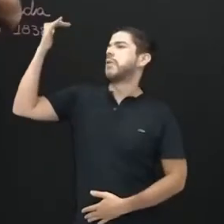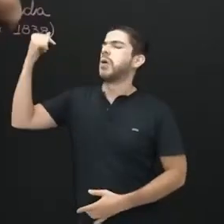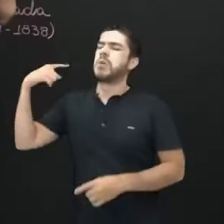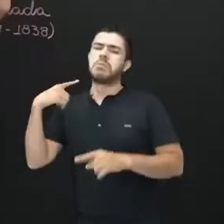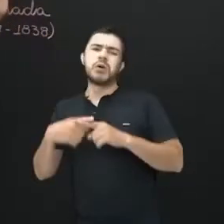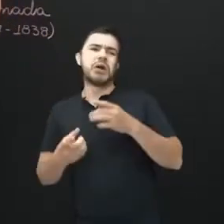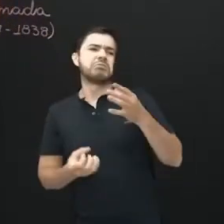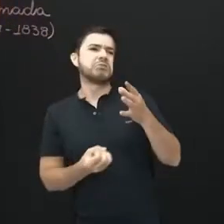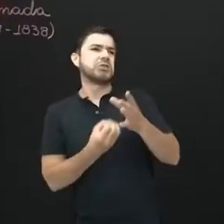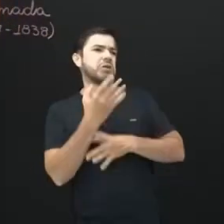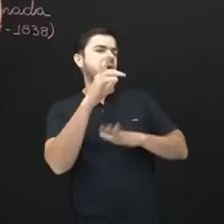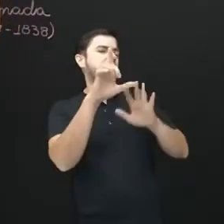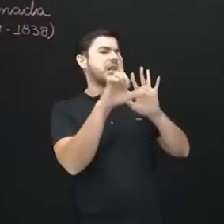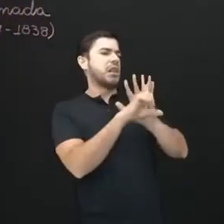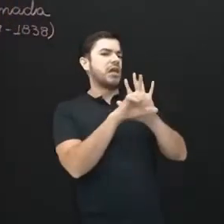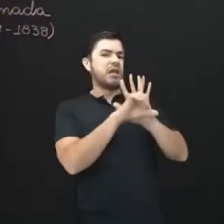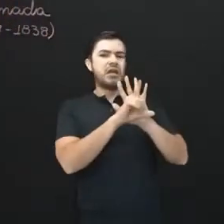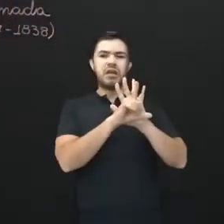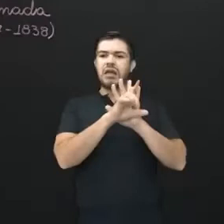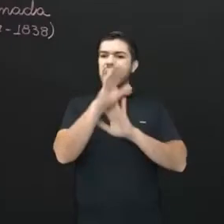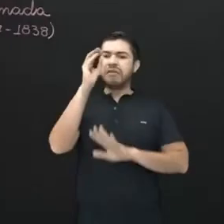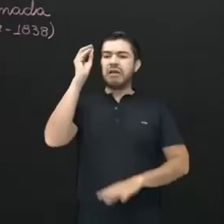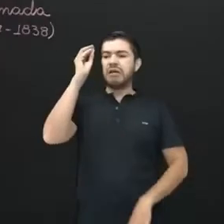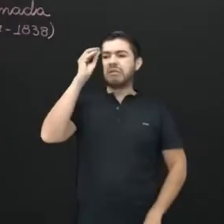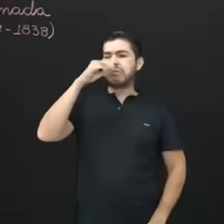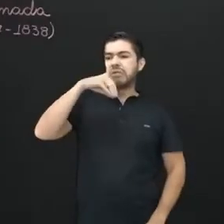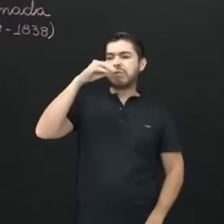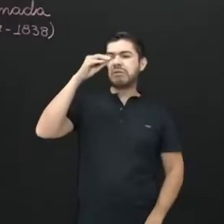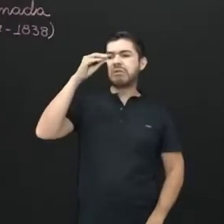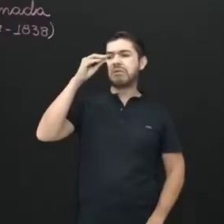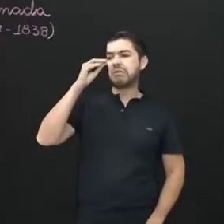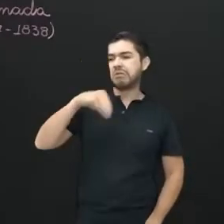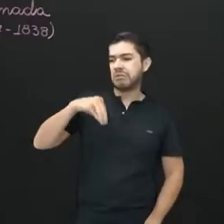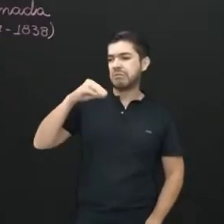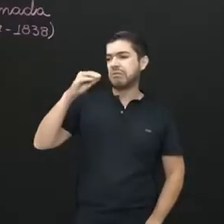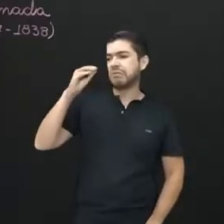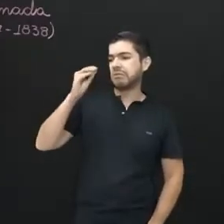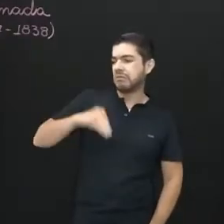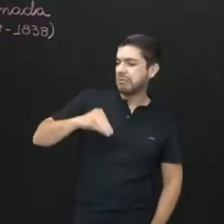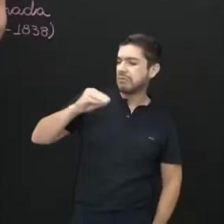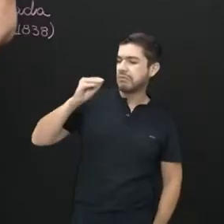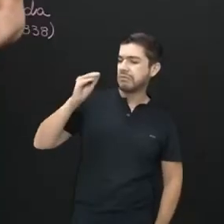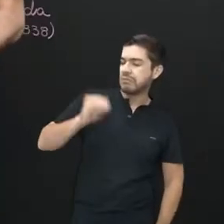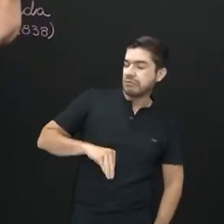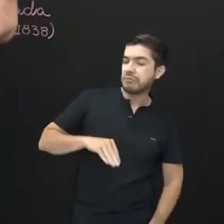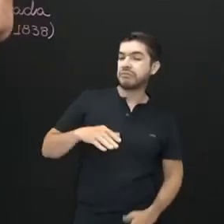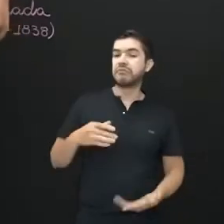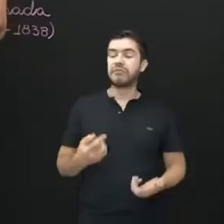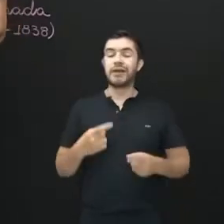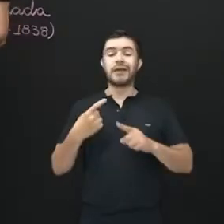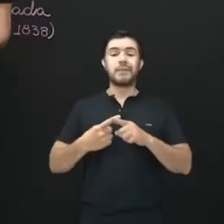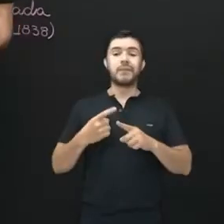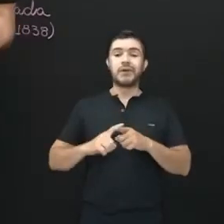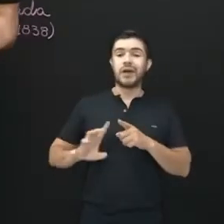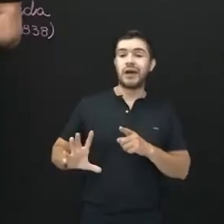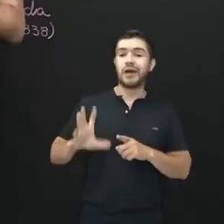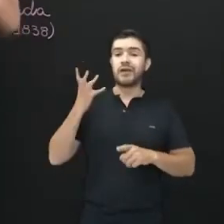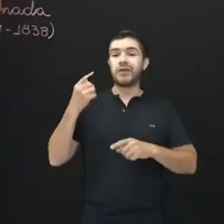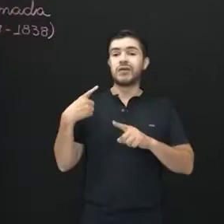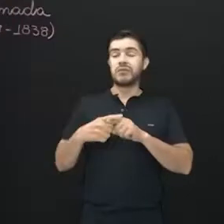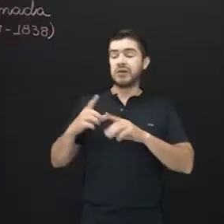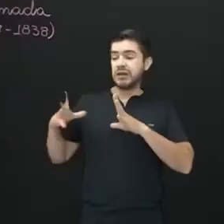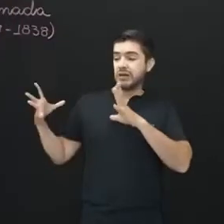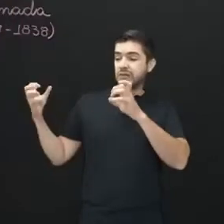independência, estava aos poucos caindo. Essa situação piorou muito por conta dessa discussão se o poder devia ser